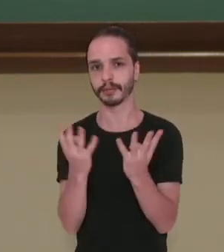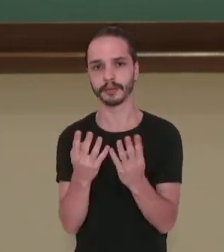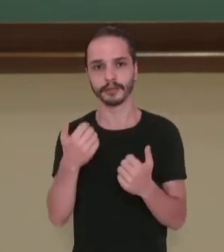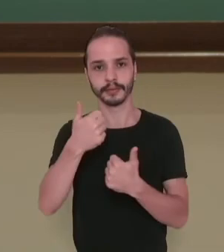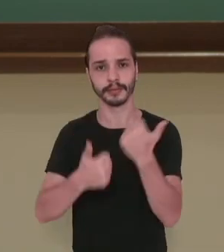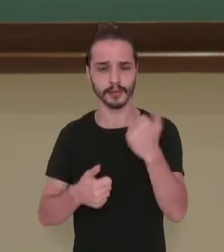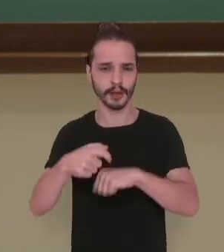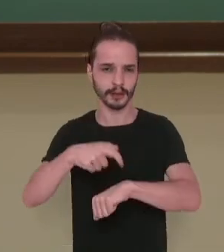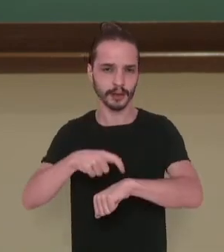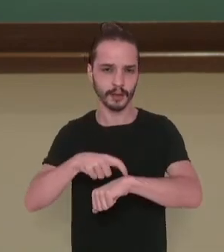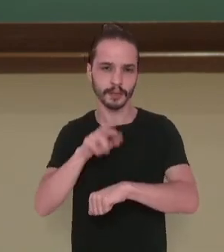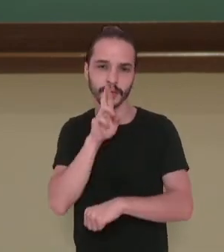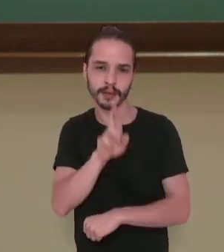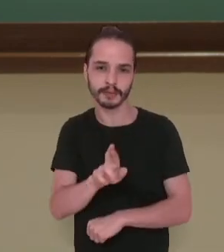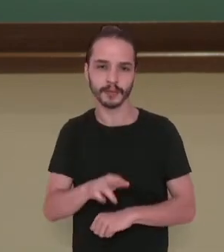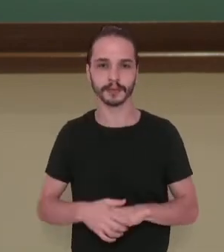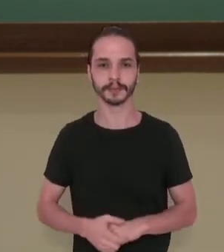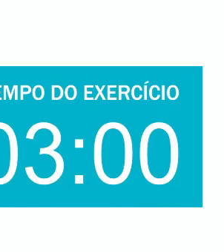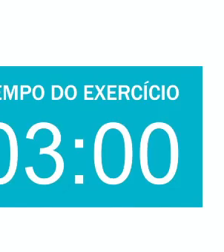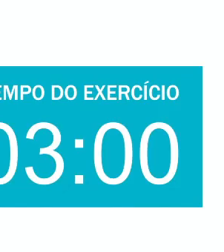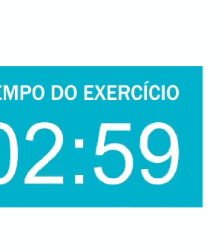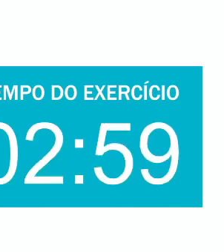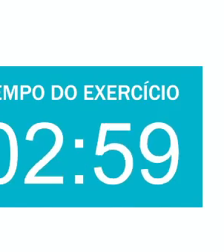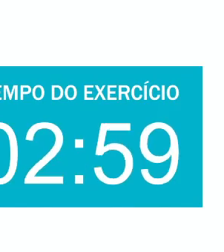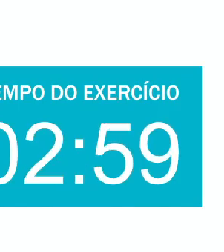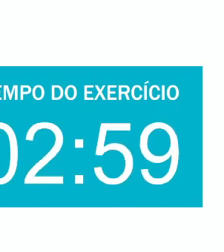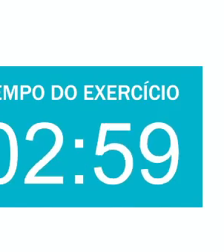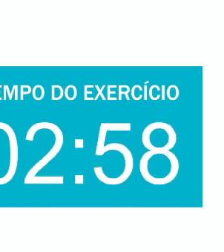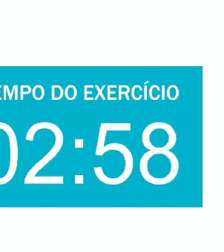para mais essa resposta.